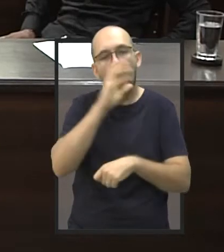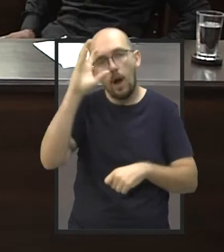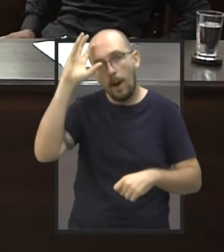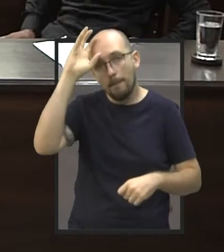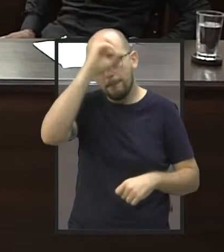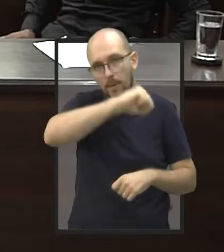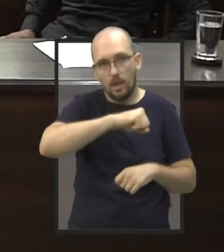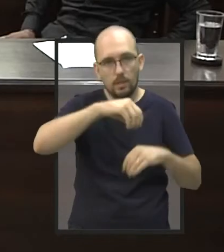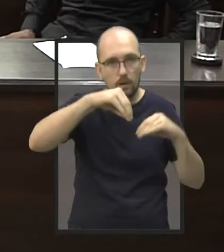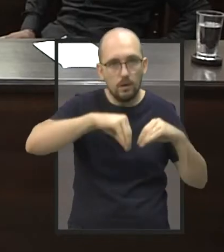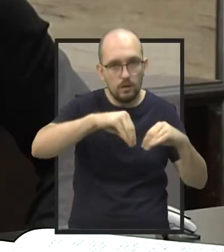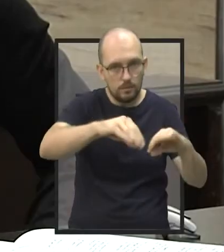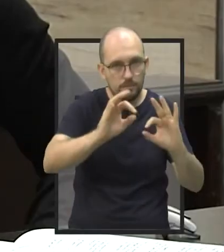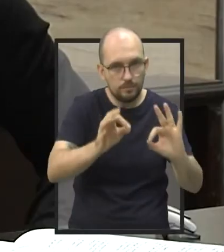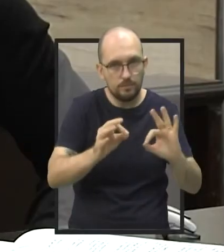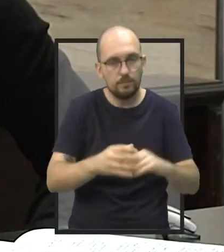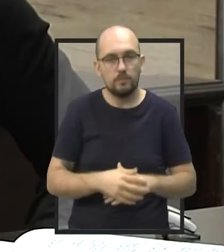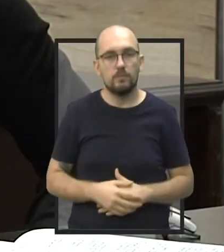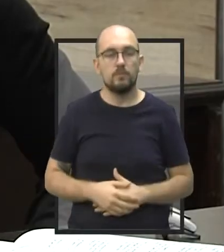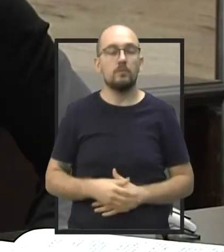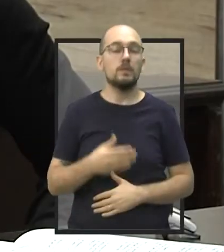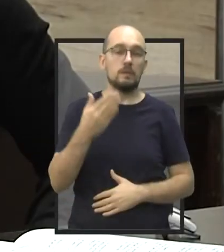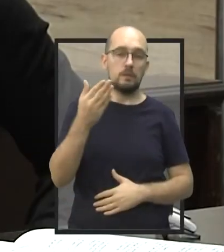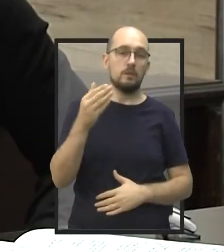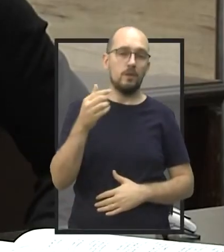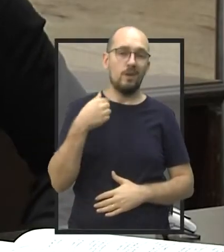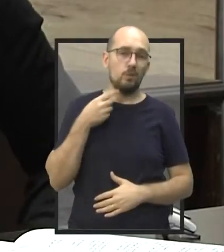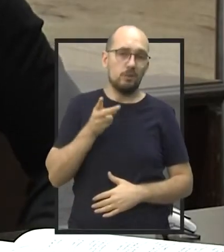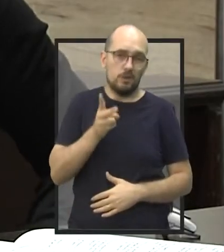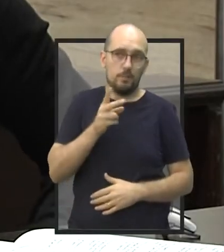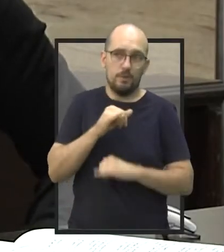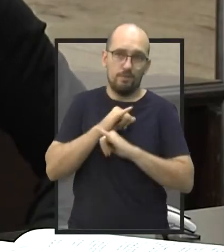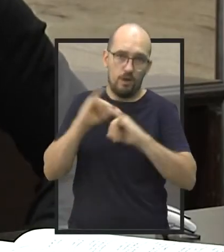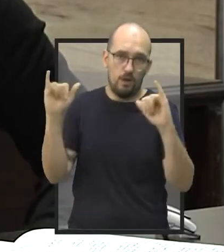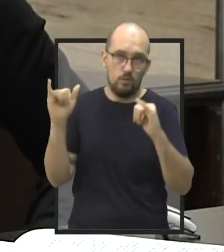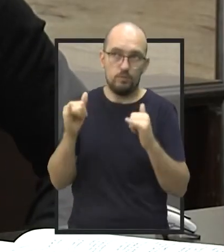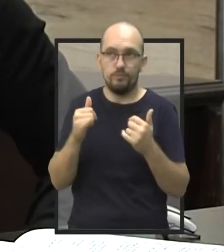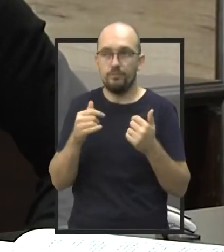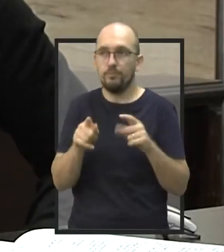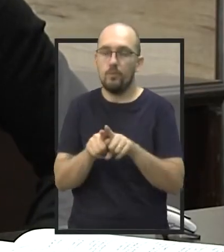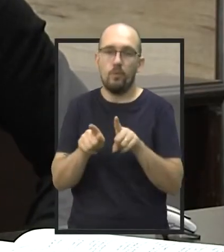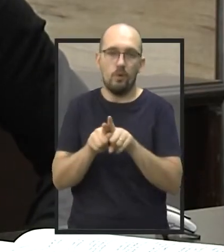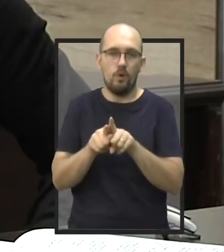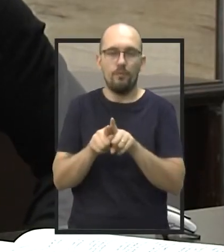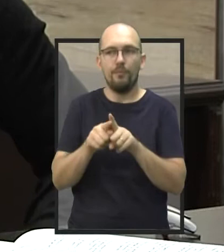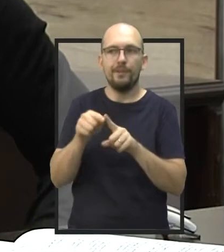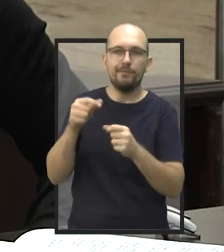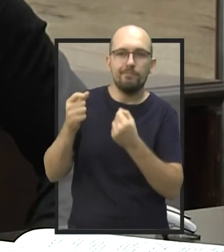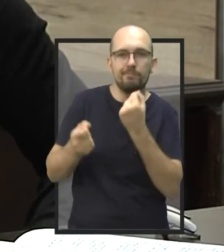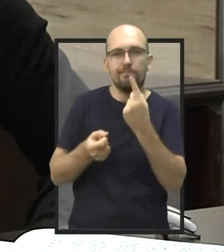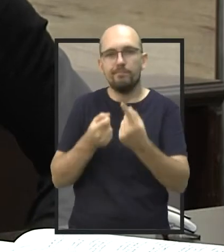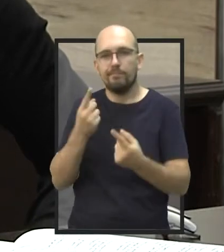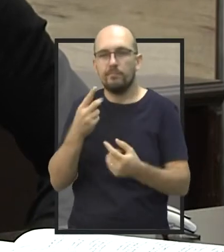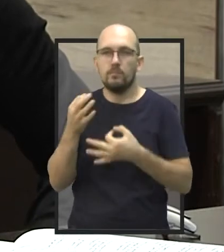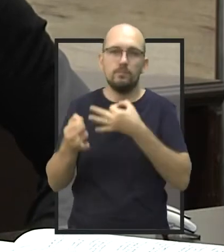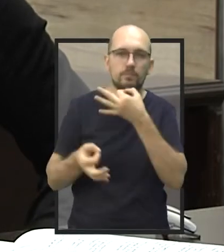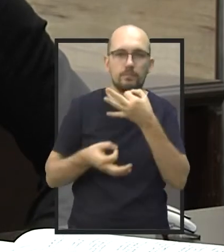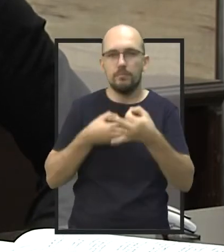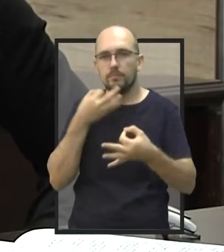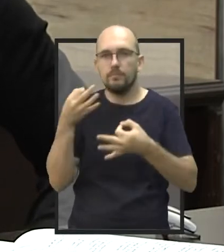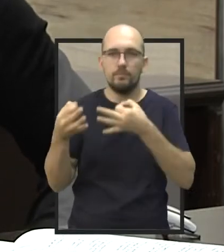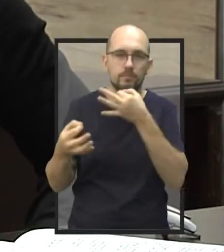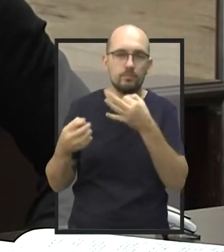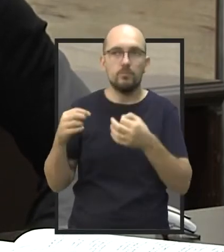cultivo. Eu sempre falo para as pessoas assim, que às vezes tem certas sugestões, certas visões que a gente tem,